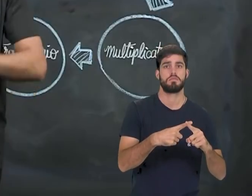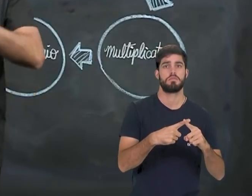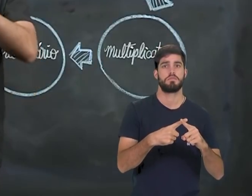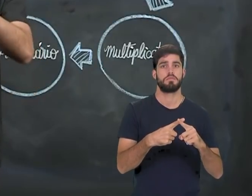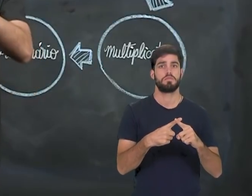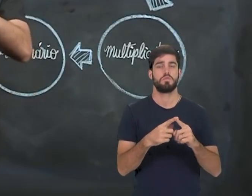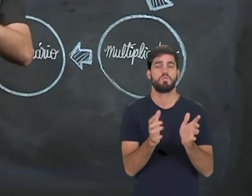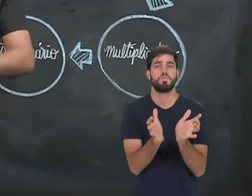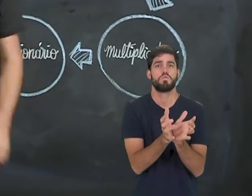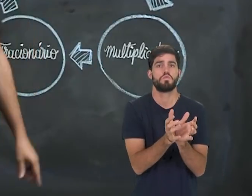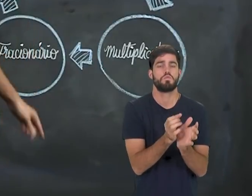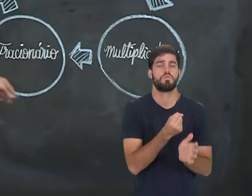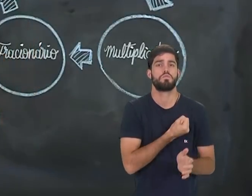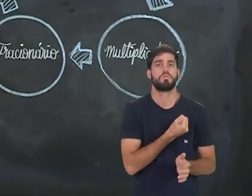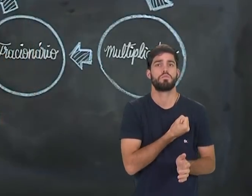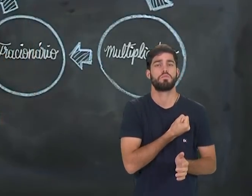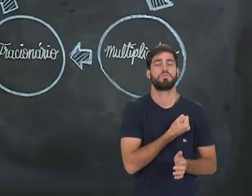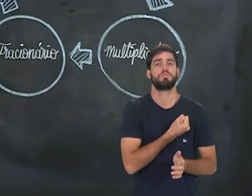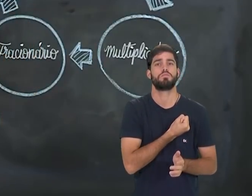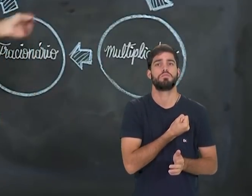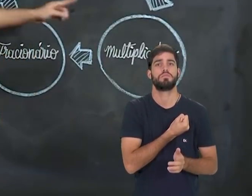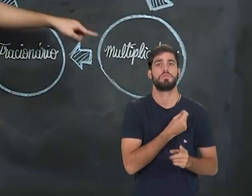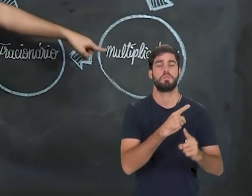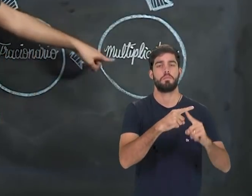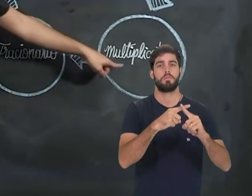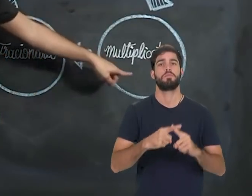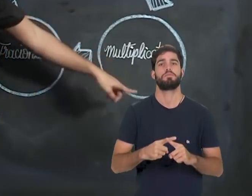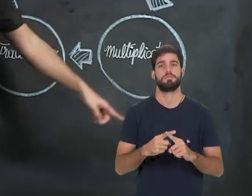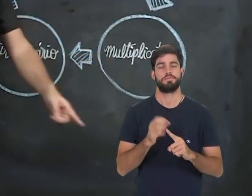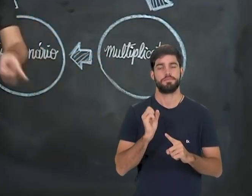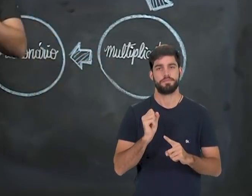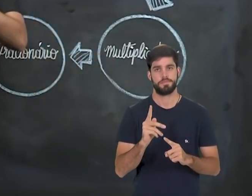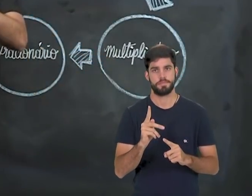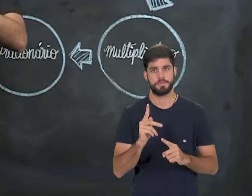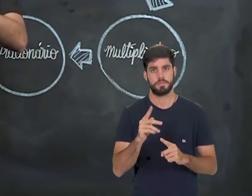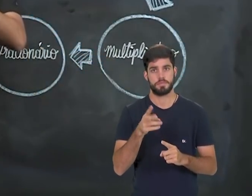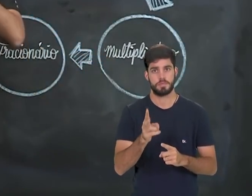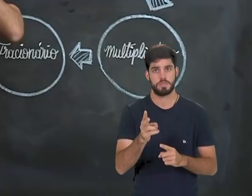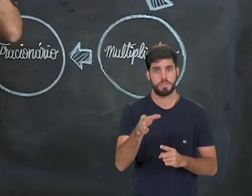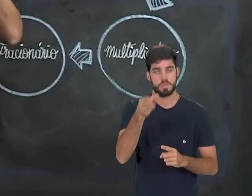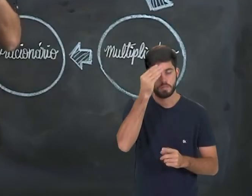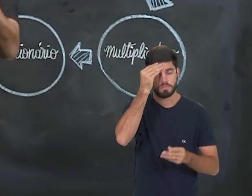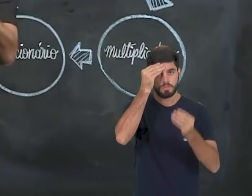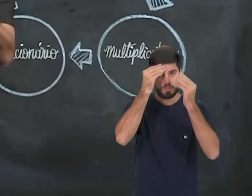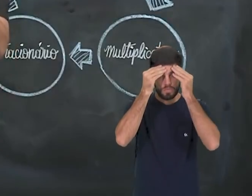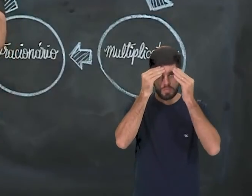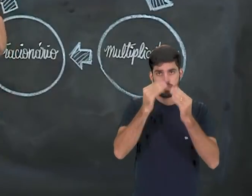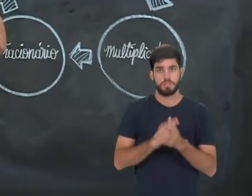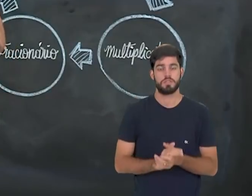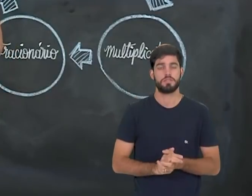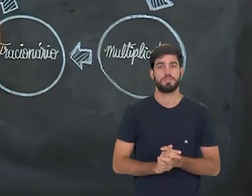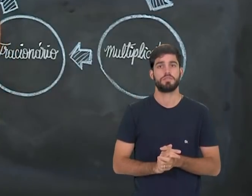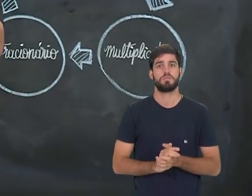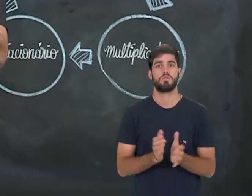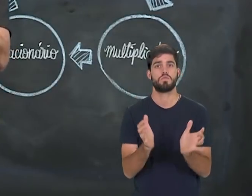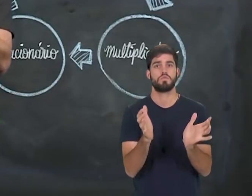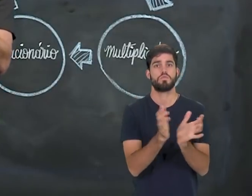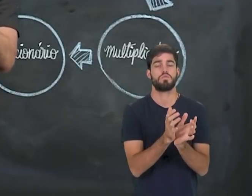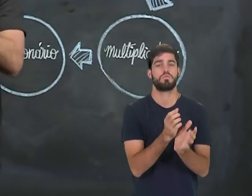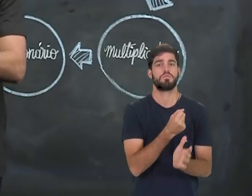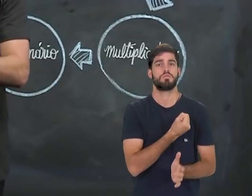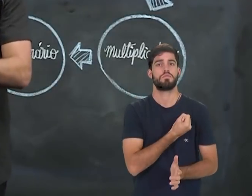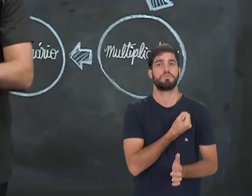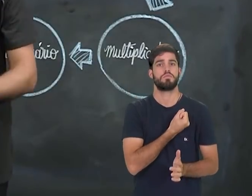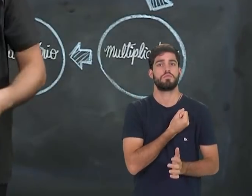gente chama no grupo dos numerais de numerais multiplicativos. Então guarda esse nome. Um dos grupos dos numerais são